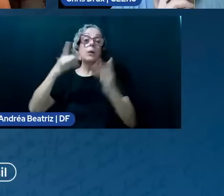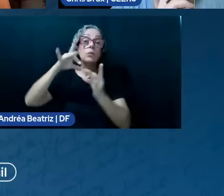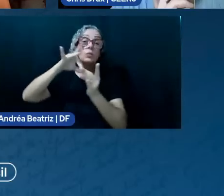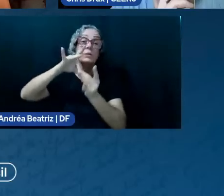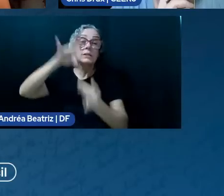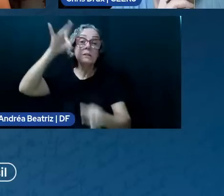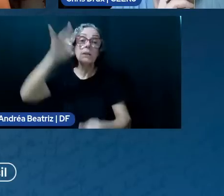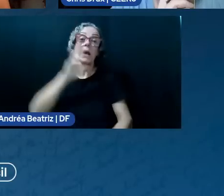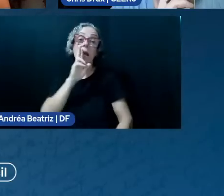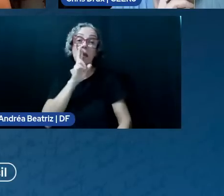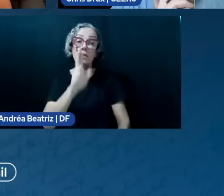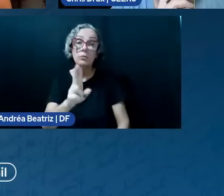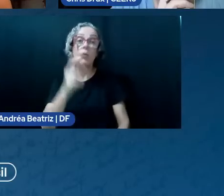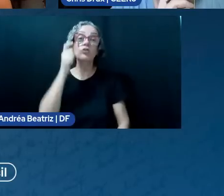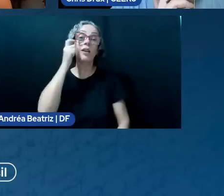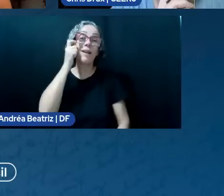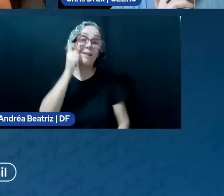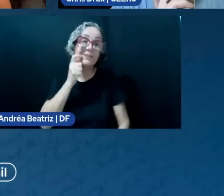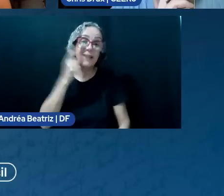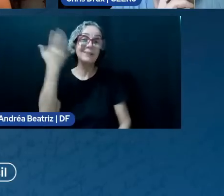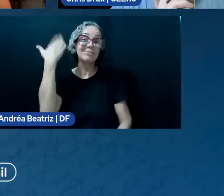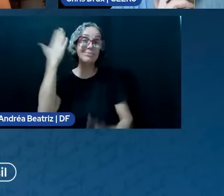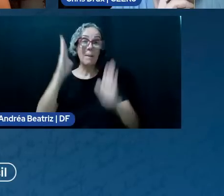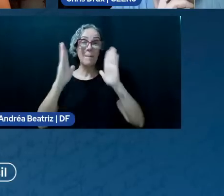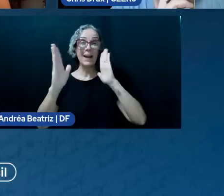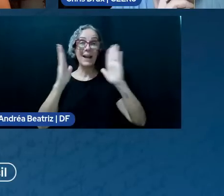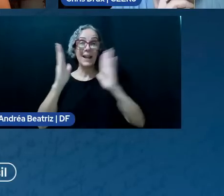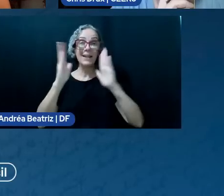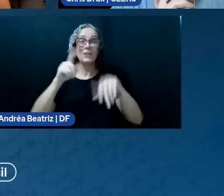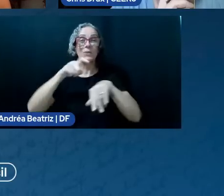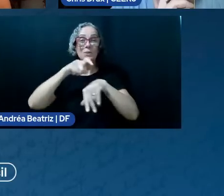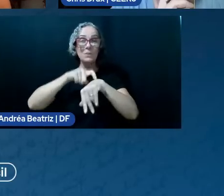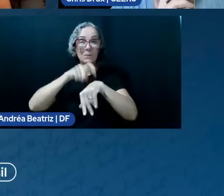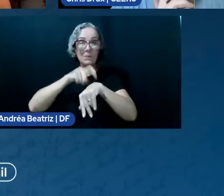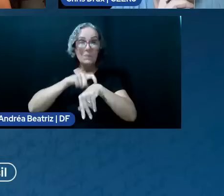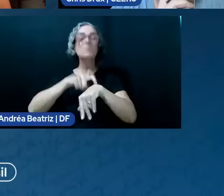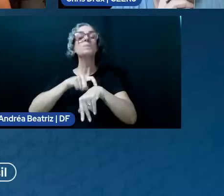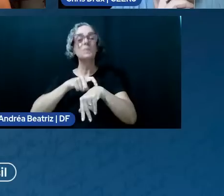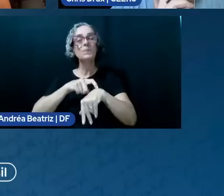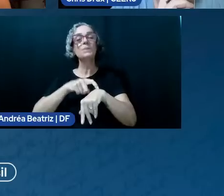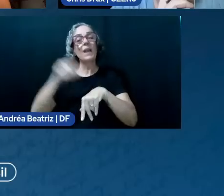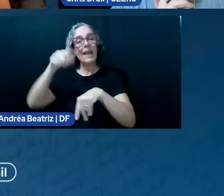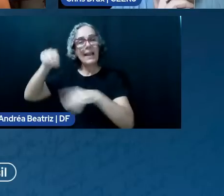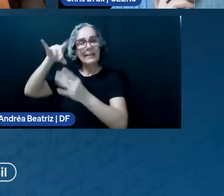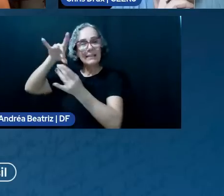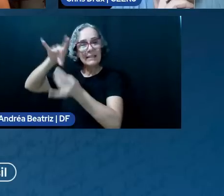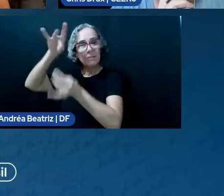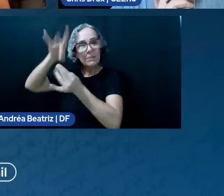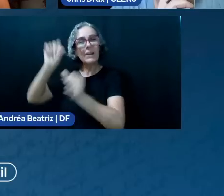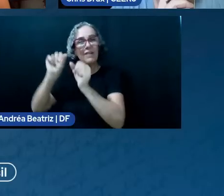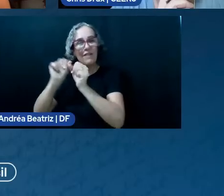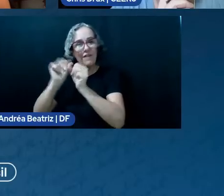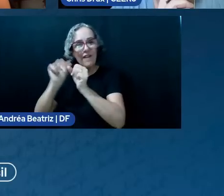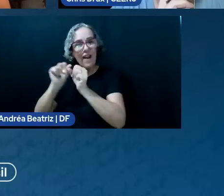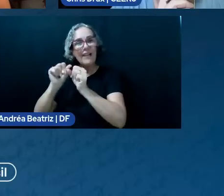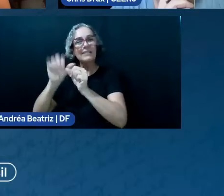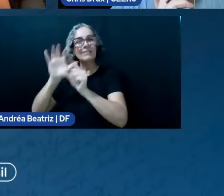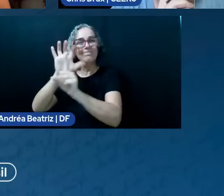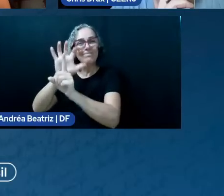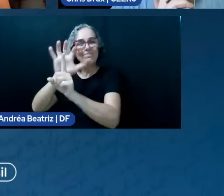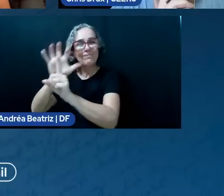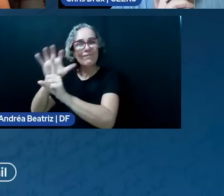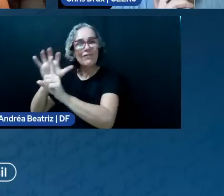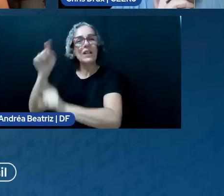para Kardec nesse sentido que os espíritos que produziam esse tipo de fenômeno não eram